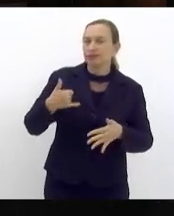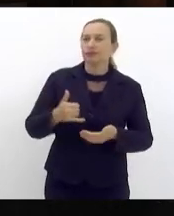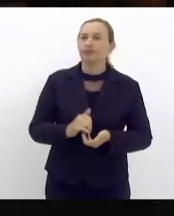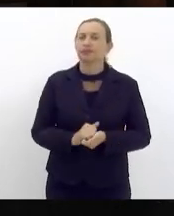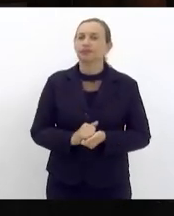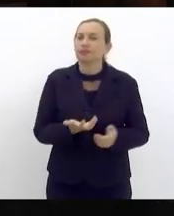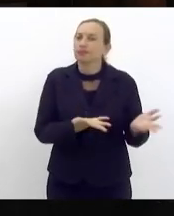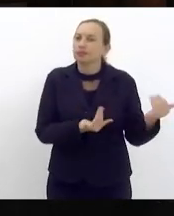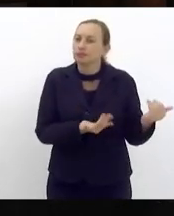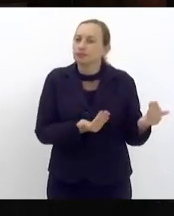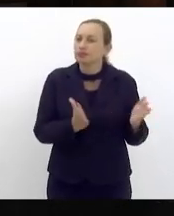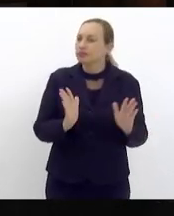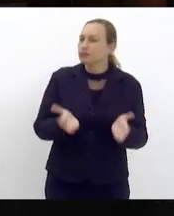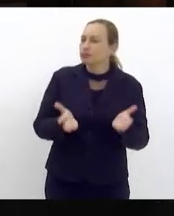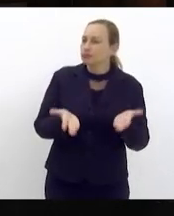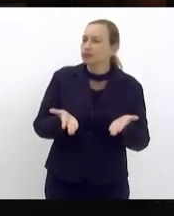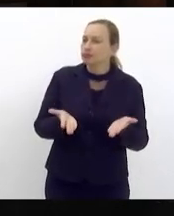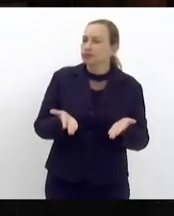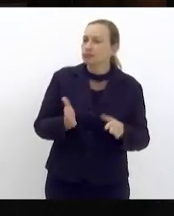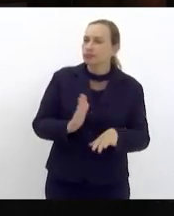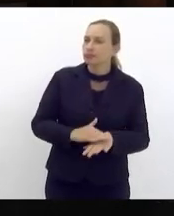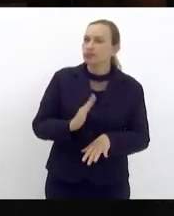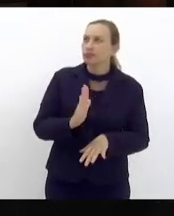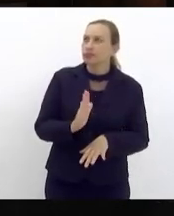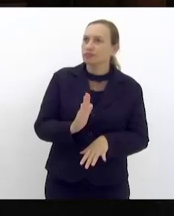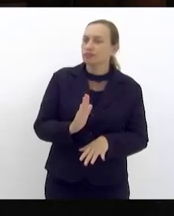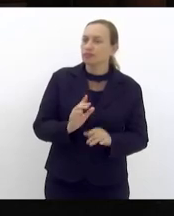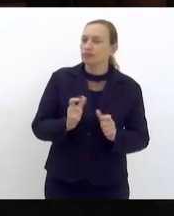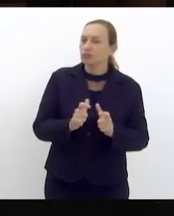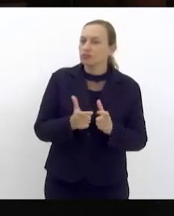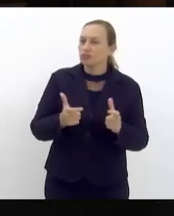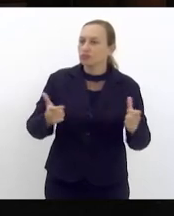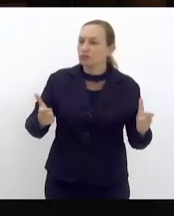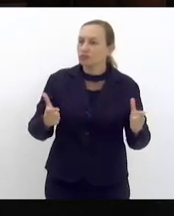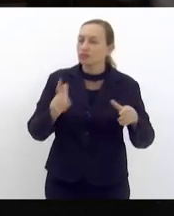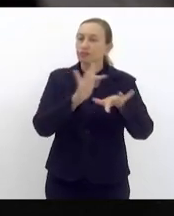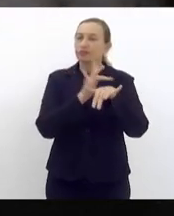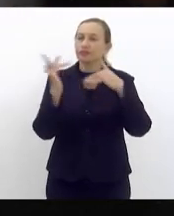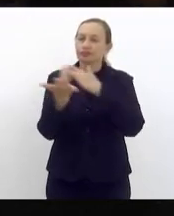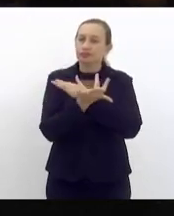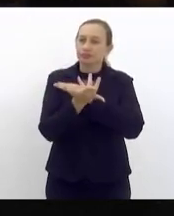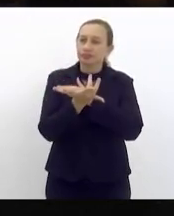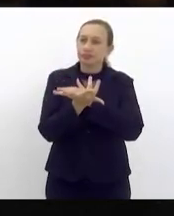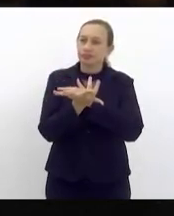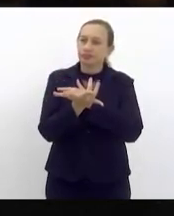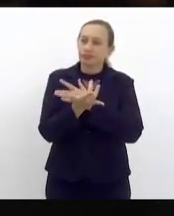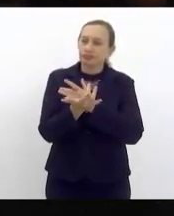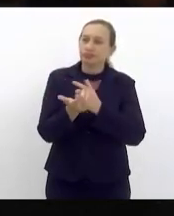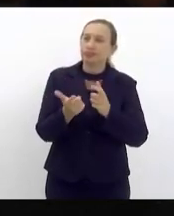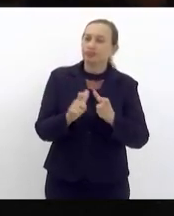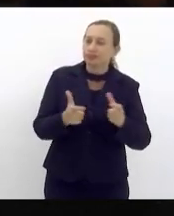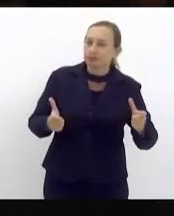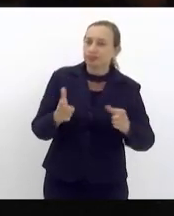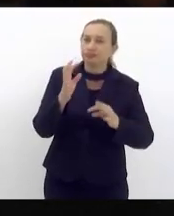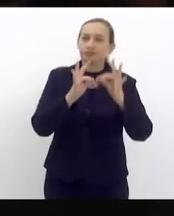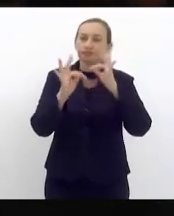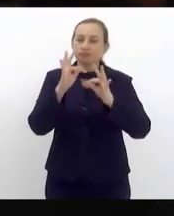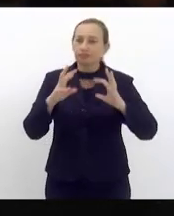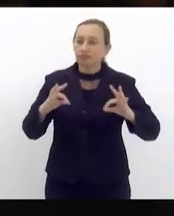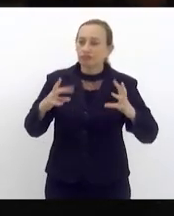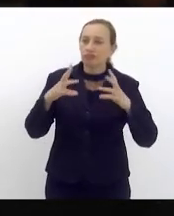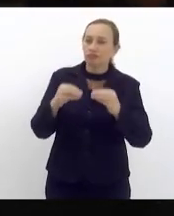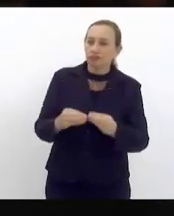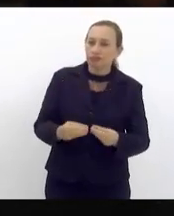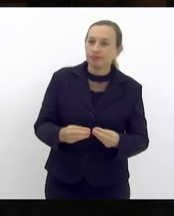juventude está suscetível ainda mais com o crescimento das redes sociais com crescimento da tecnologia como toda